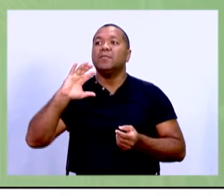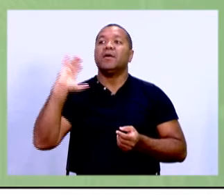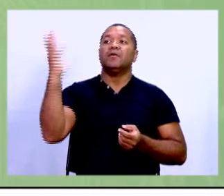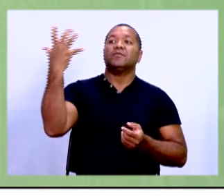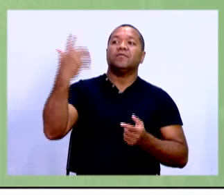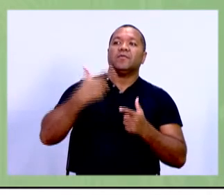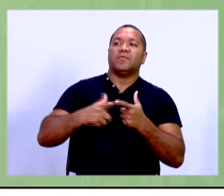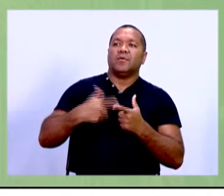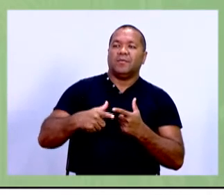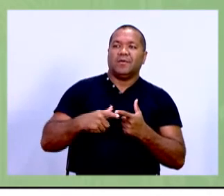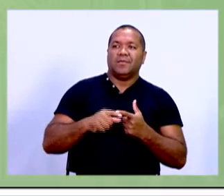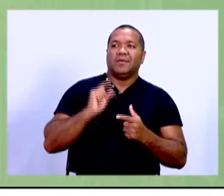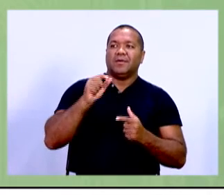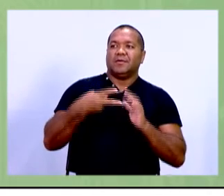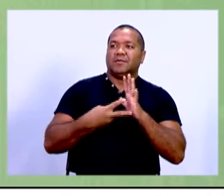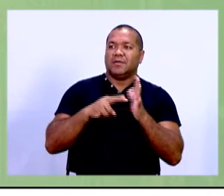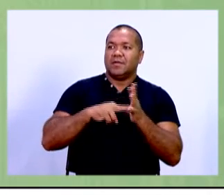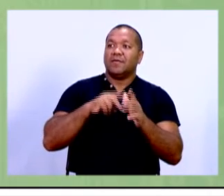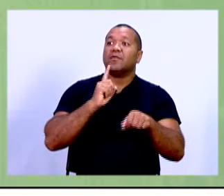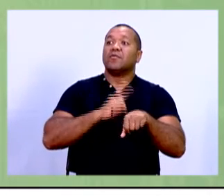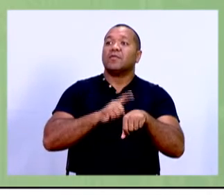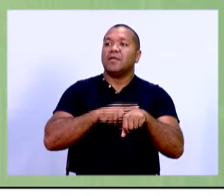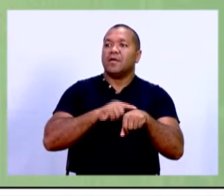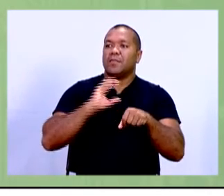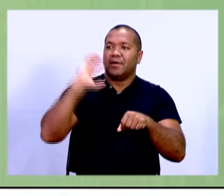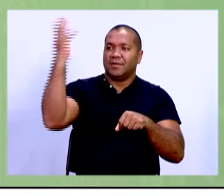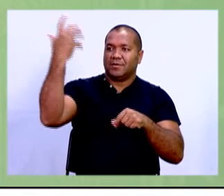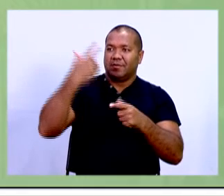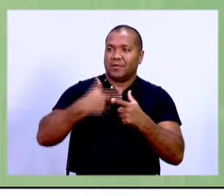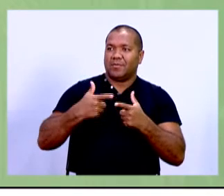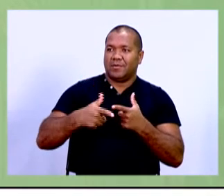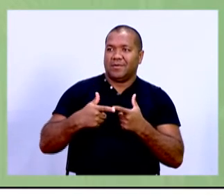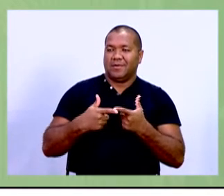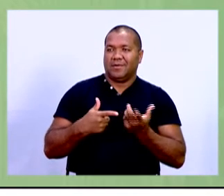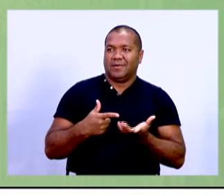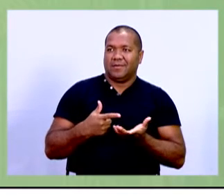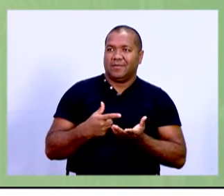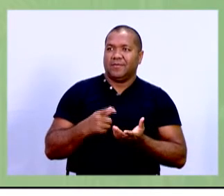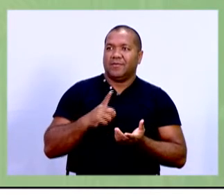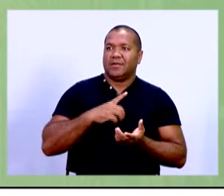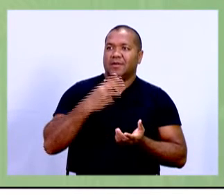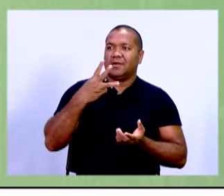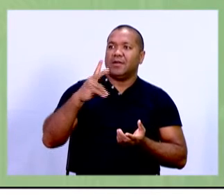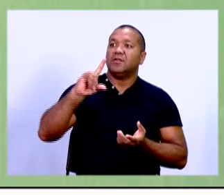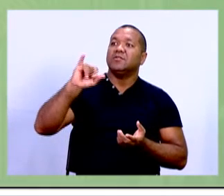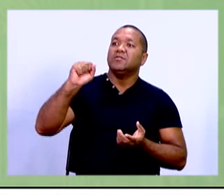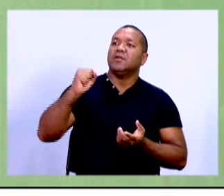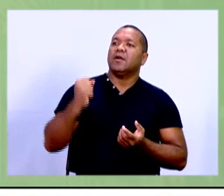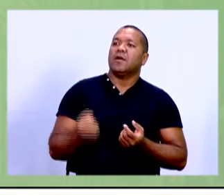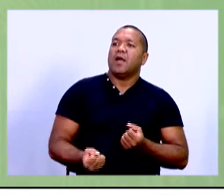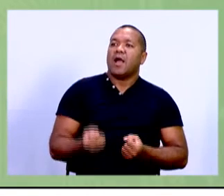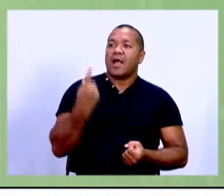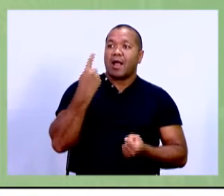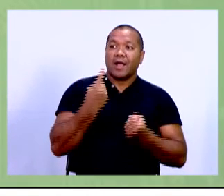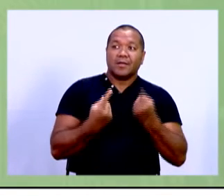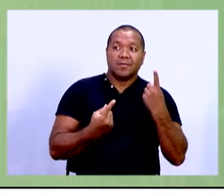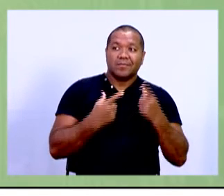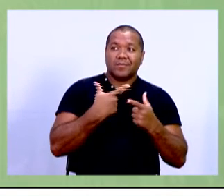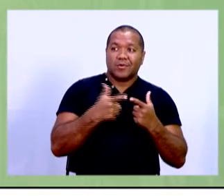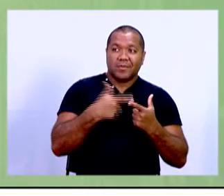dizer que o sprint da empresa do resfriar, ele vai ter 3 dias cada sprint dele, ou para resolver